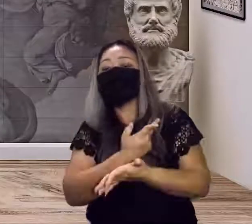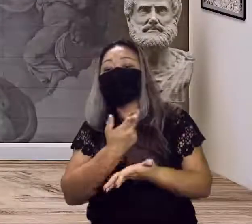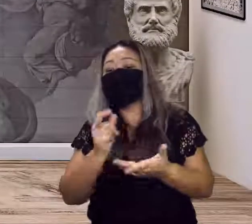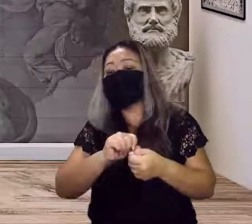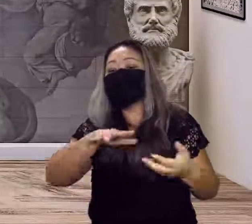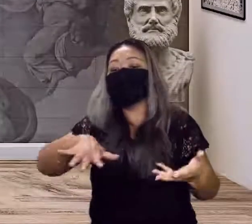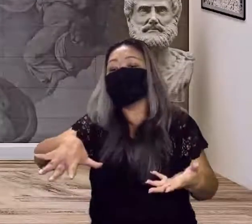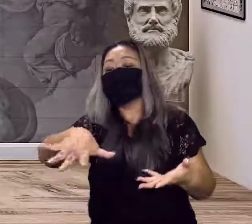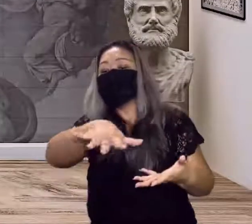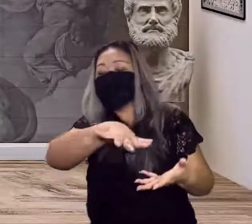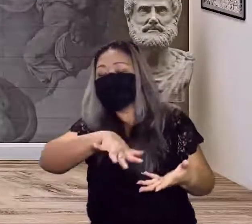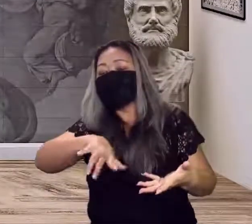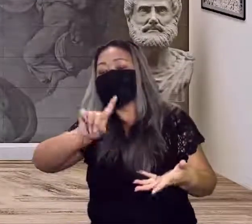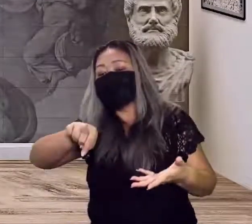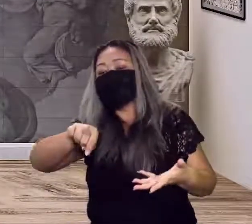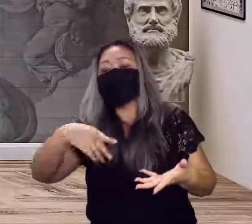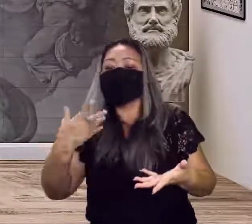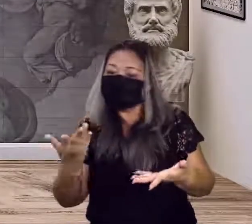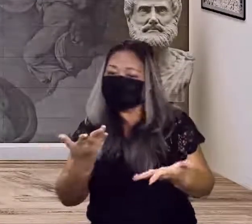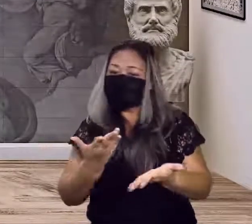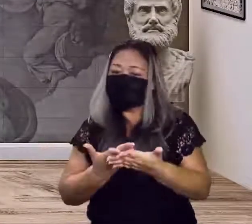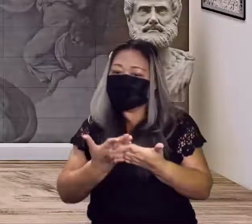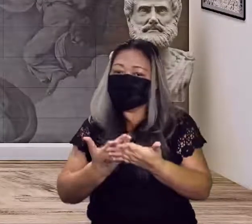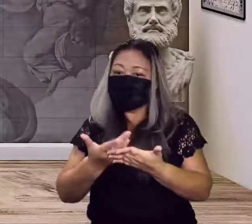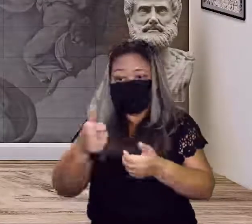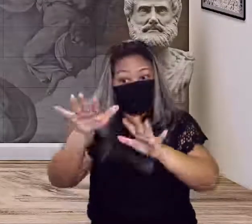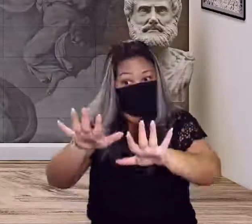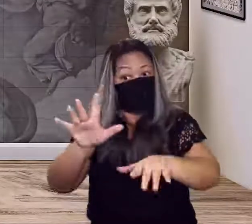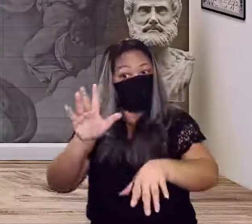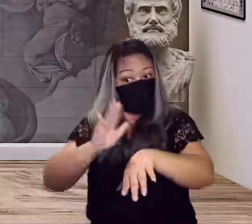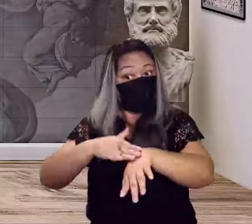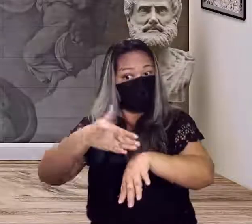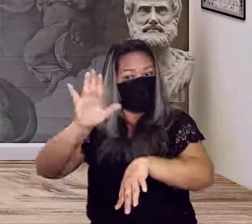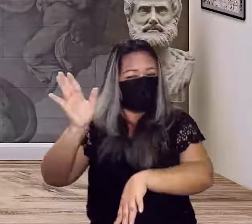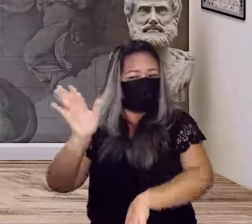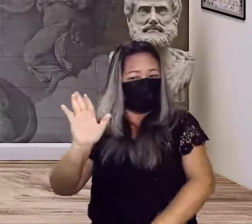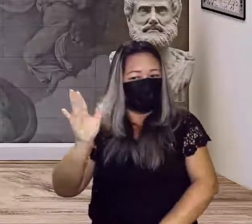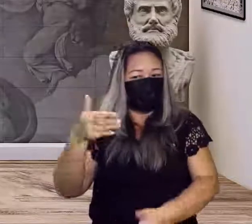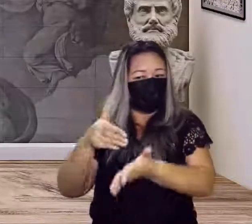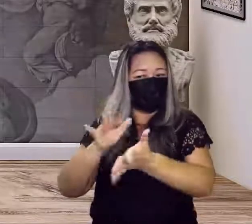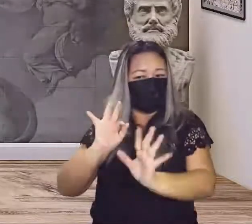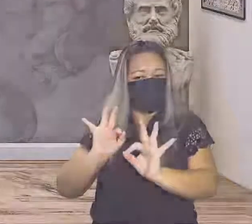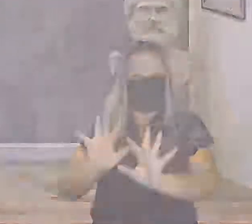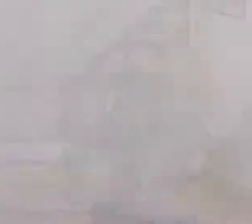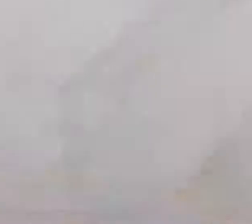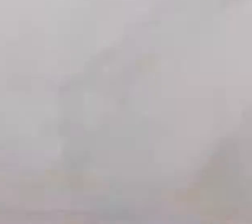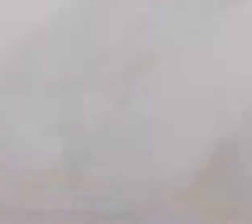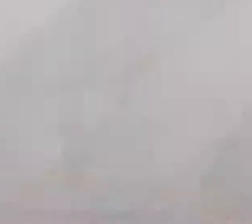meio. Então, essa é a situação da nossa aula. E não sai daí que tem mais, tá? Tchau, até mais!